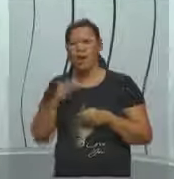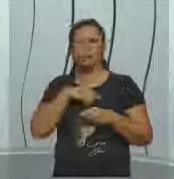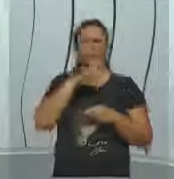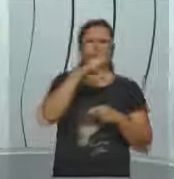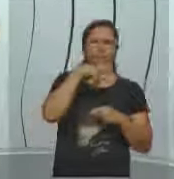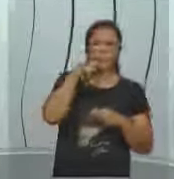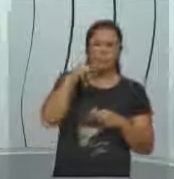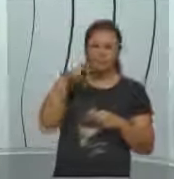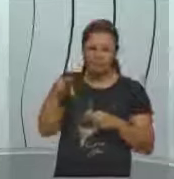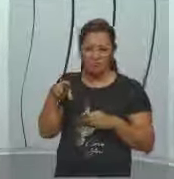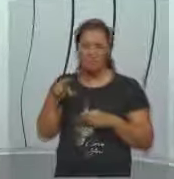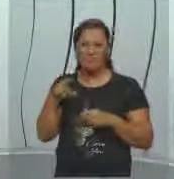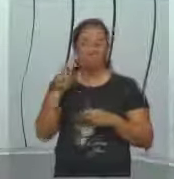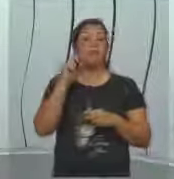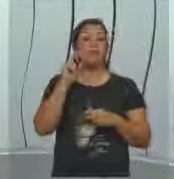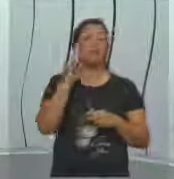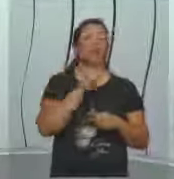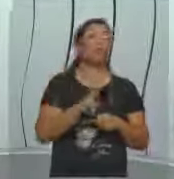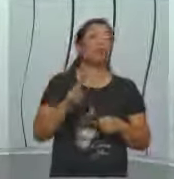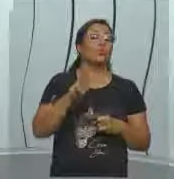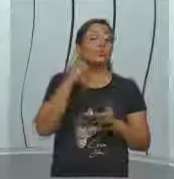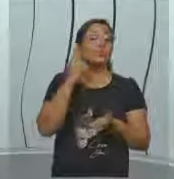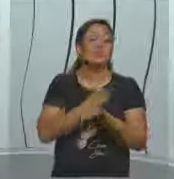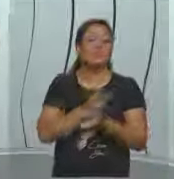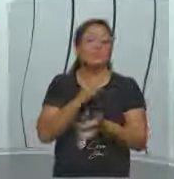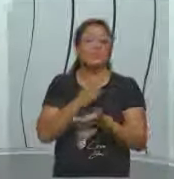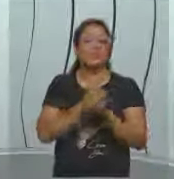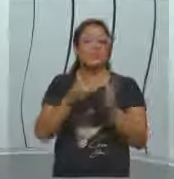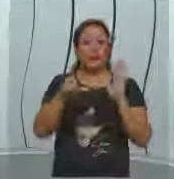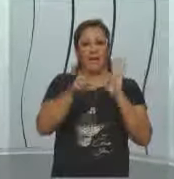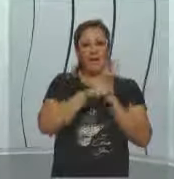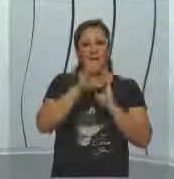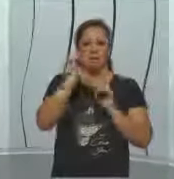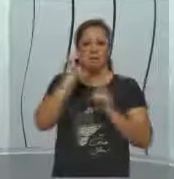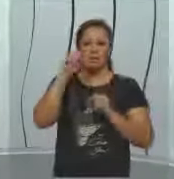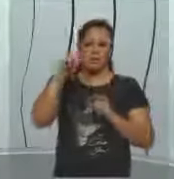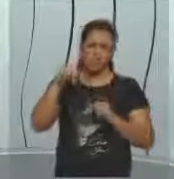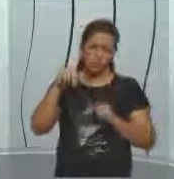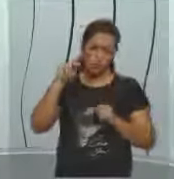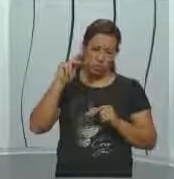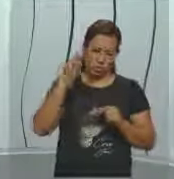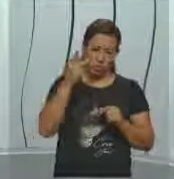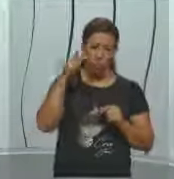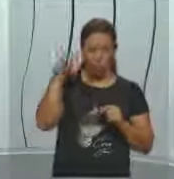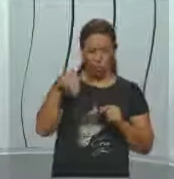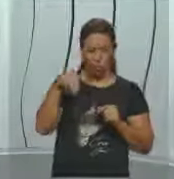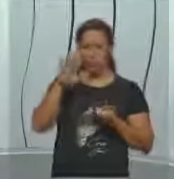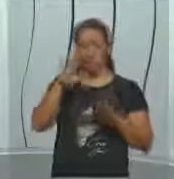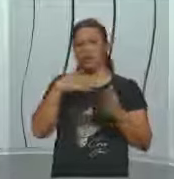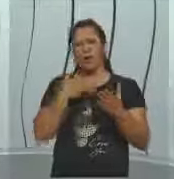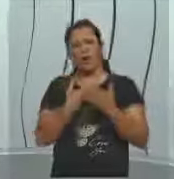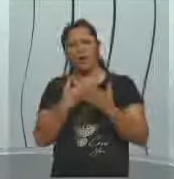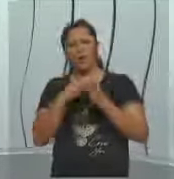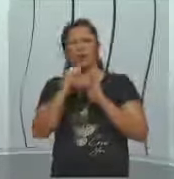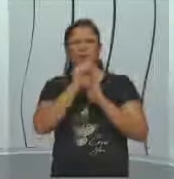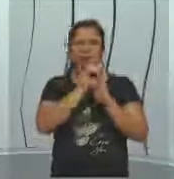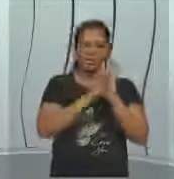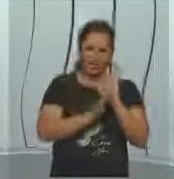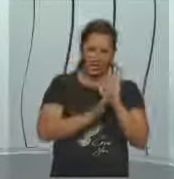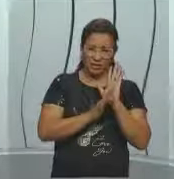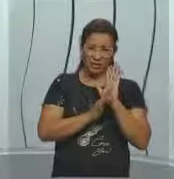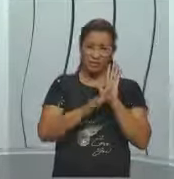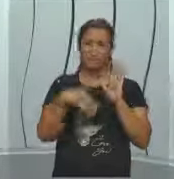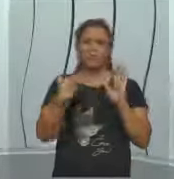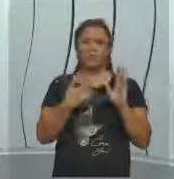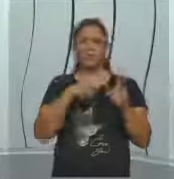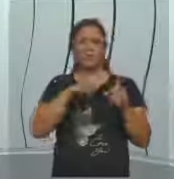resistência, a gente vai utilizar sempre a lei de Ohm. É claro, gente, que nas nossas aulas, nos nossos exercícios, nós não vamos trabalhar